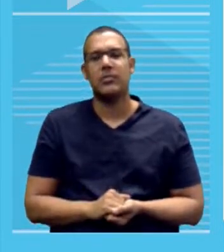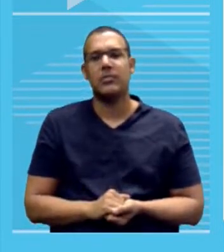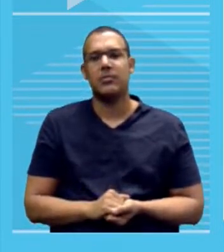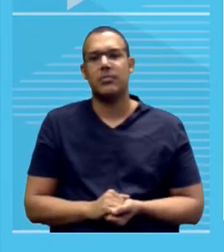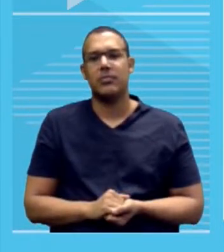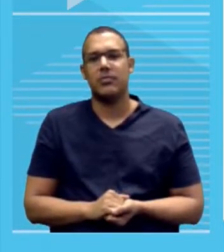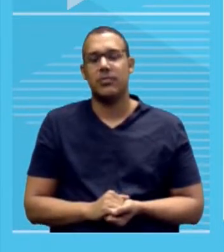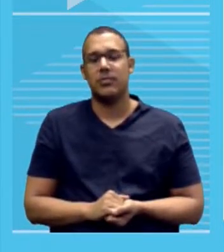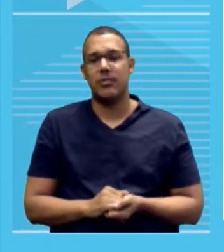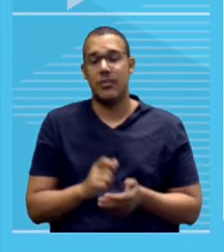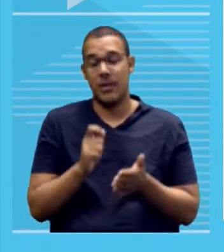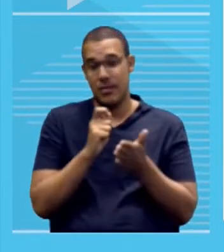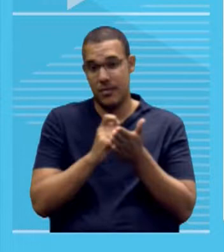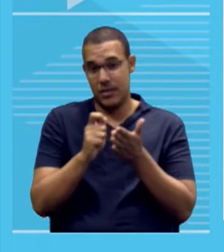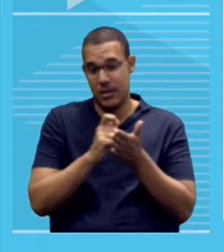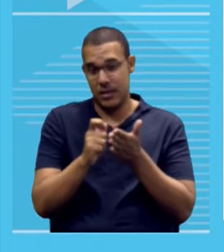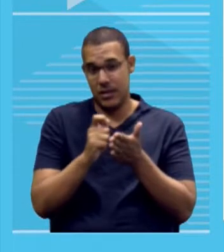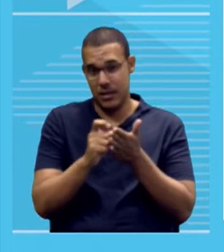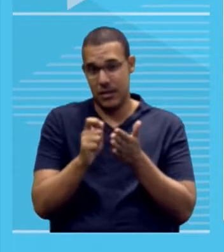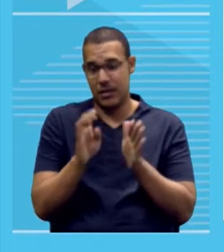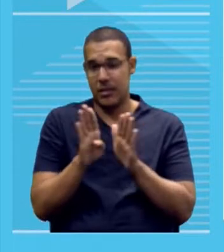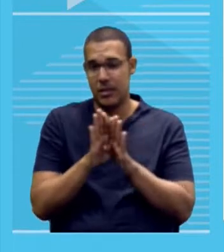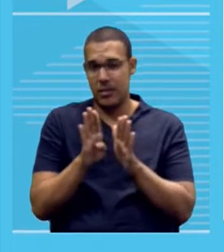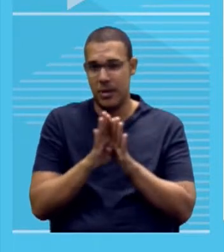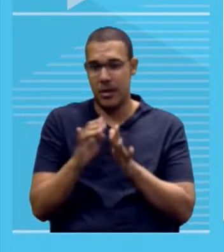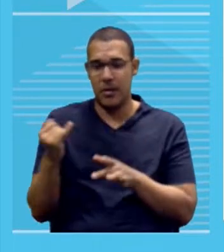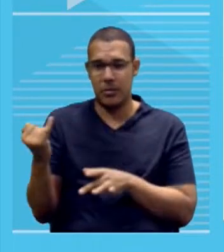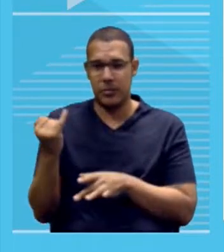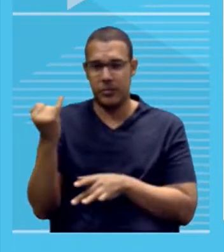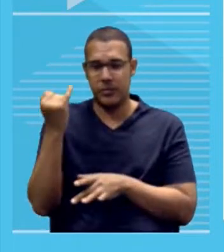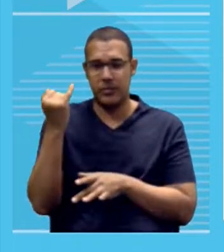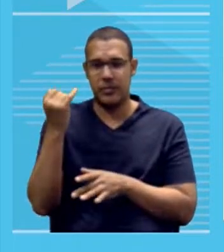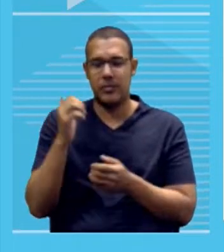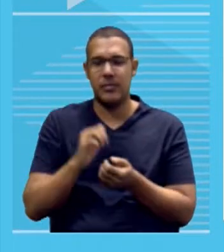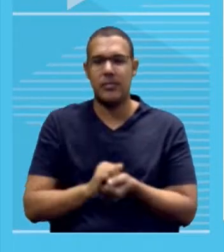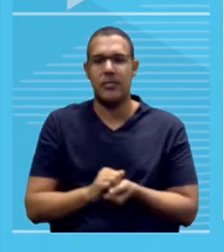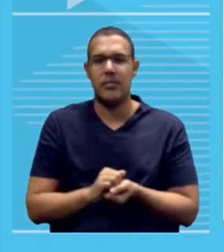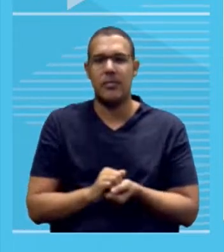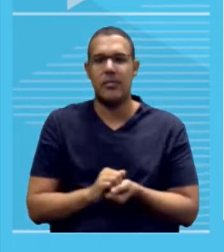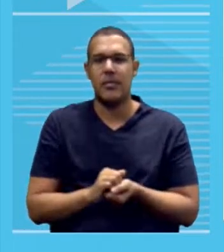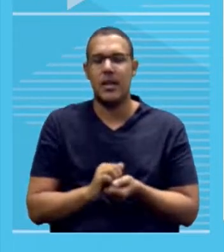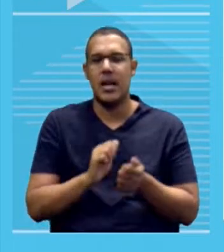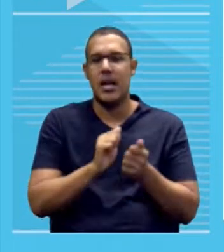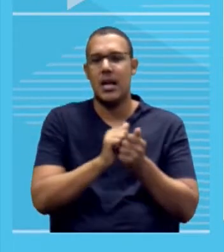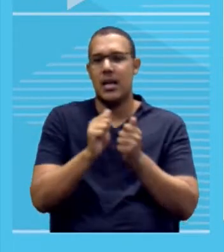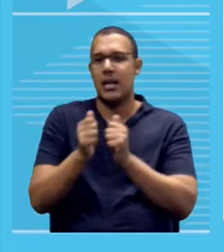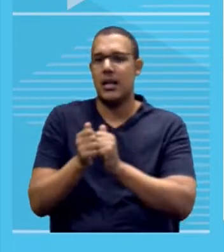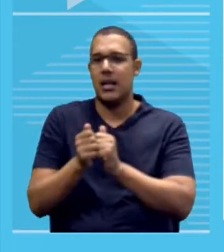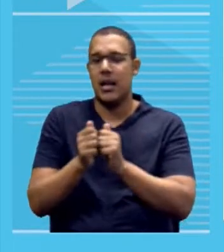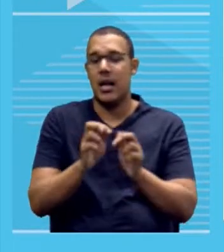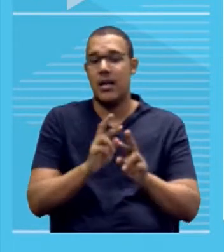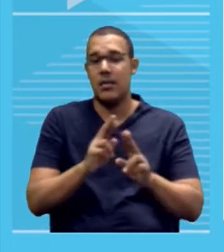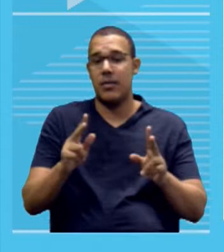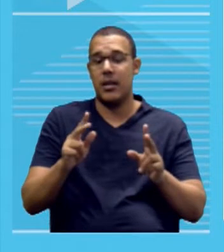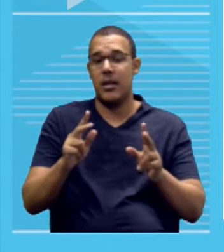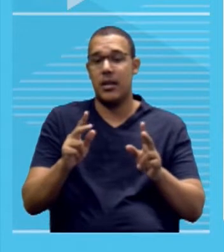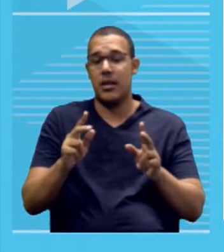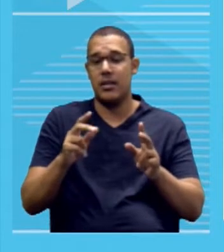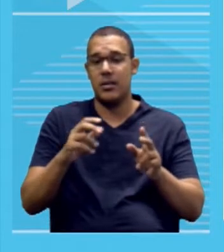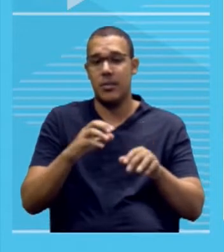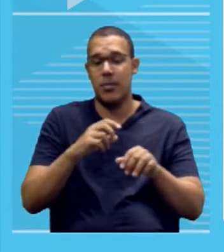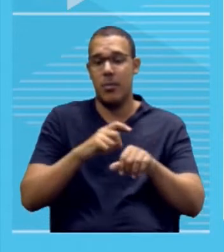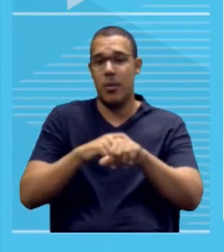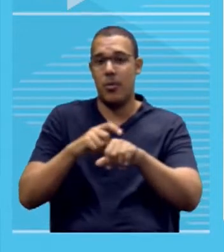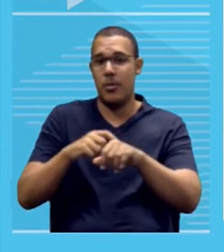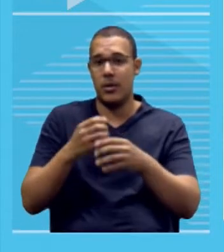produzi-los também é importante sempre adequando-os aos diferentes as diferentes situações comunicativas